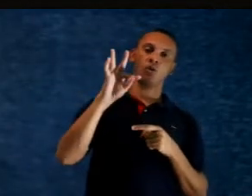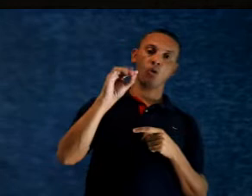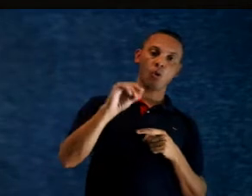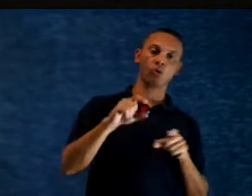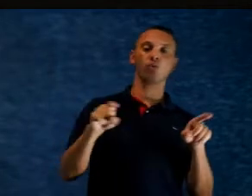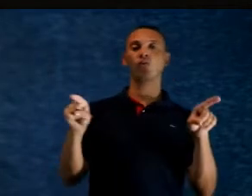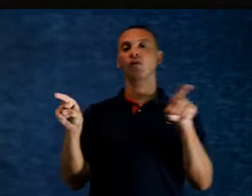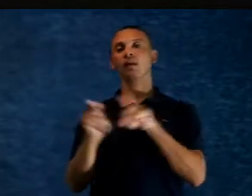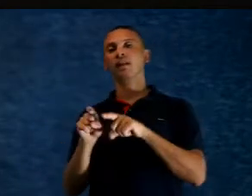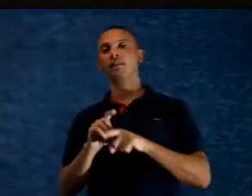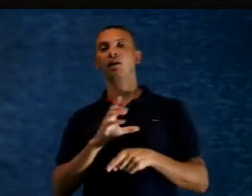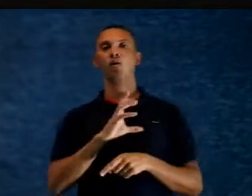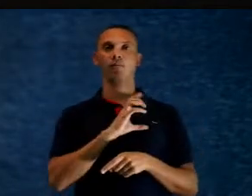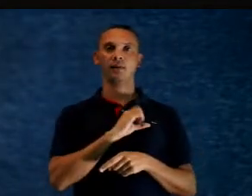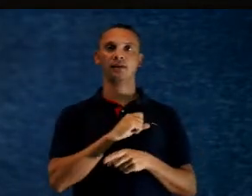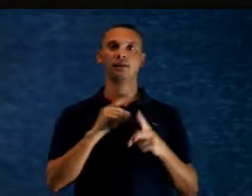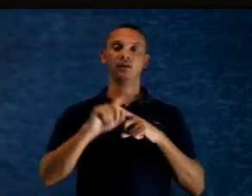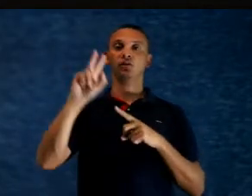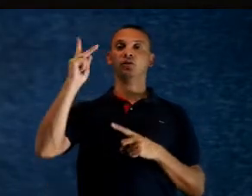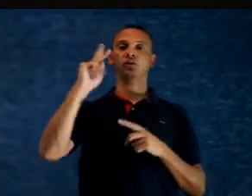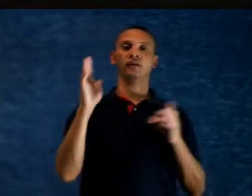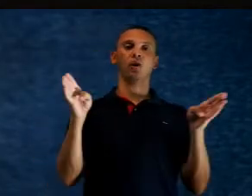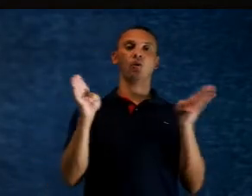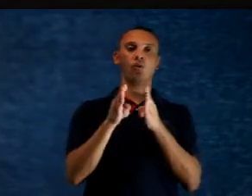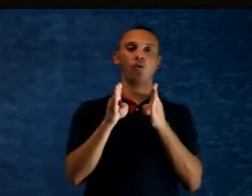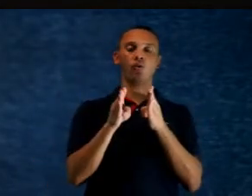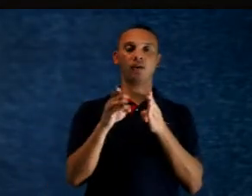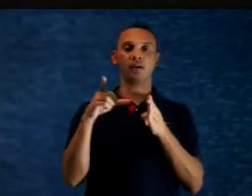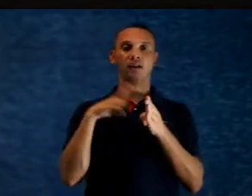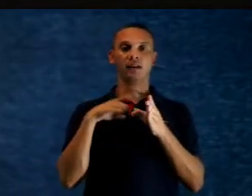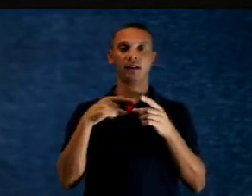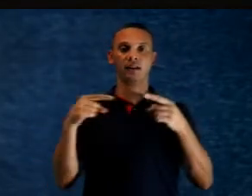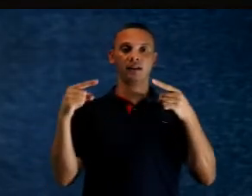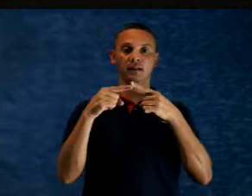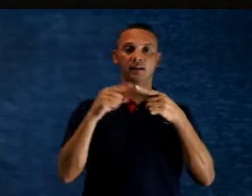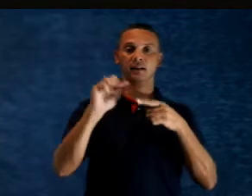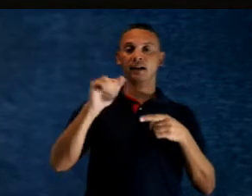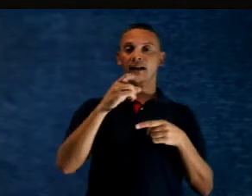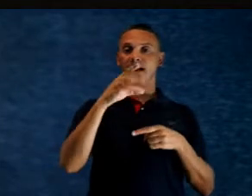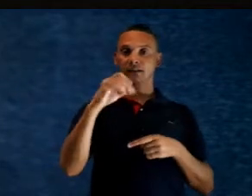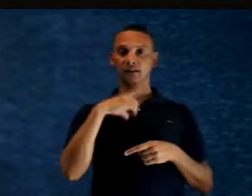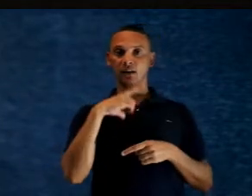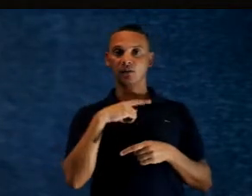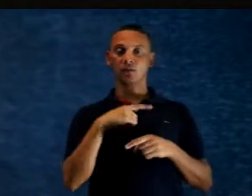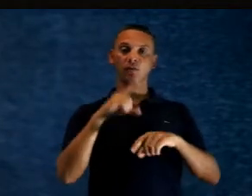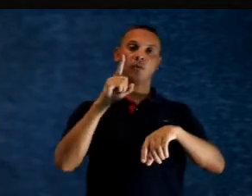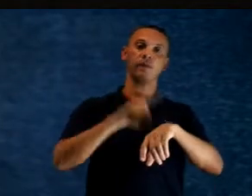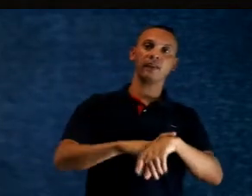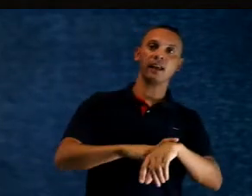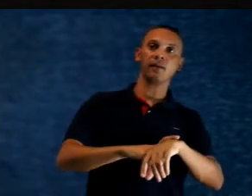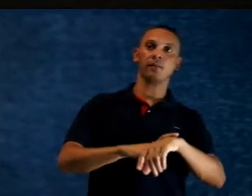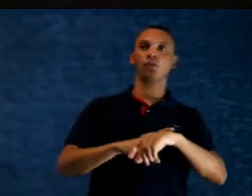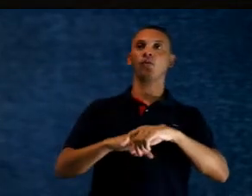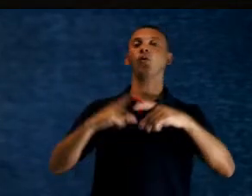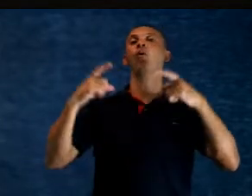poucos personagens, né, é uma coisa concentrada. No outro extremo, nós temos o romance, que é uma história longa, né, em que